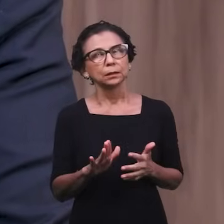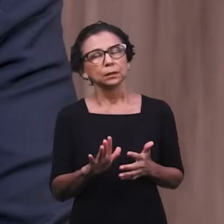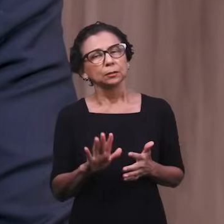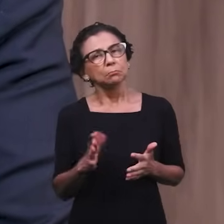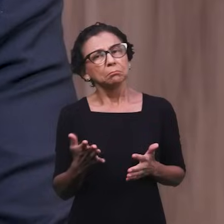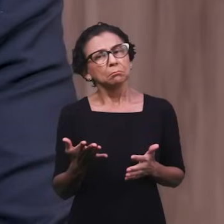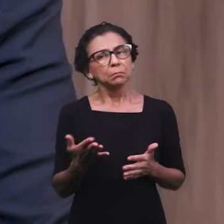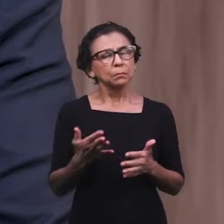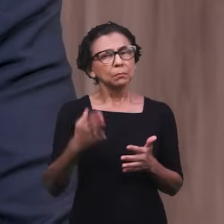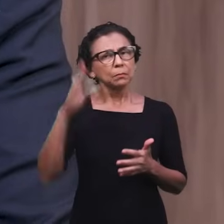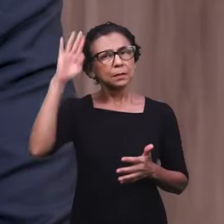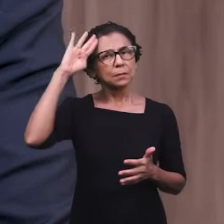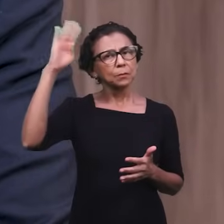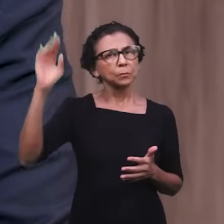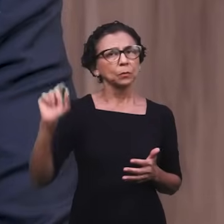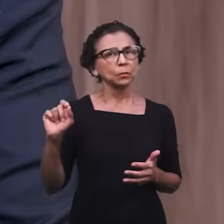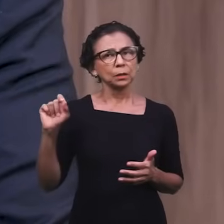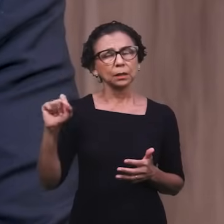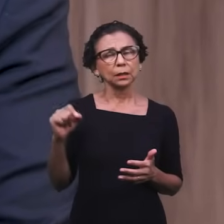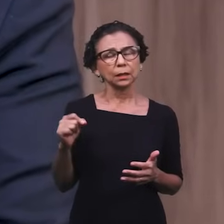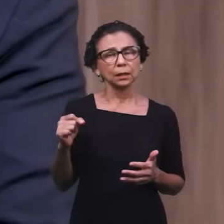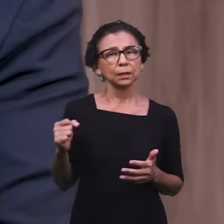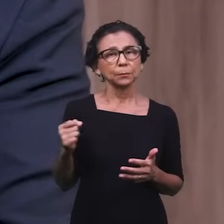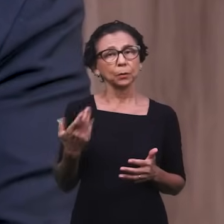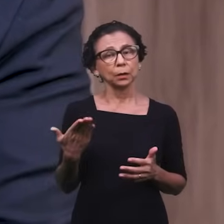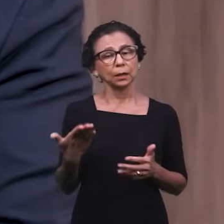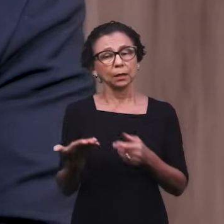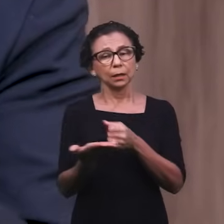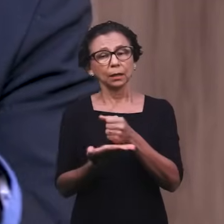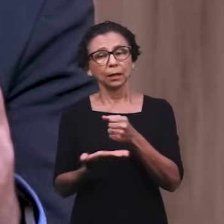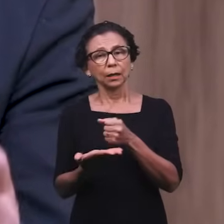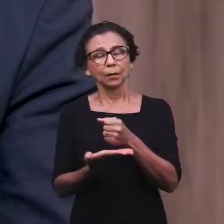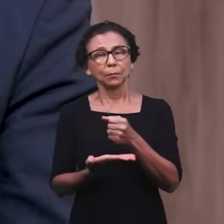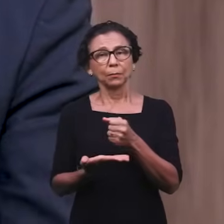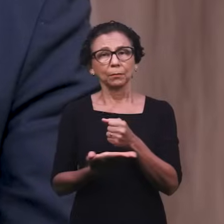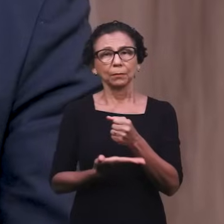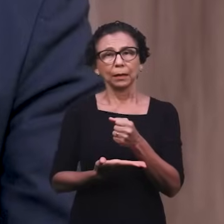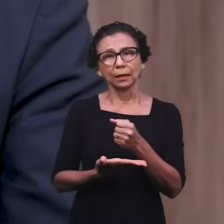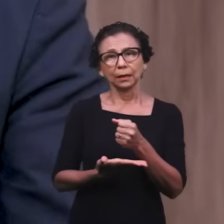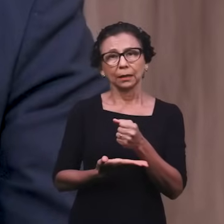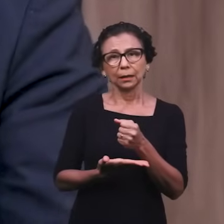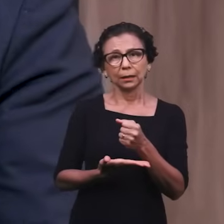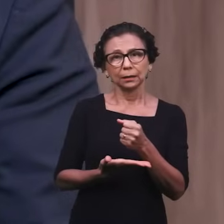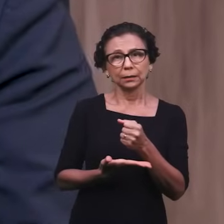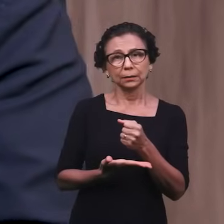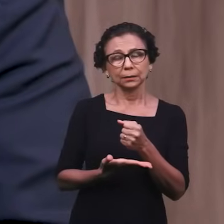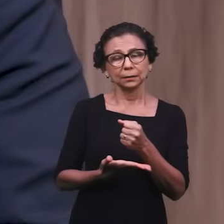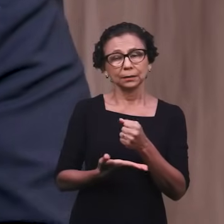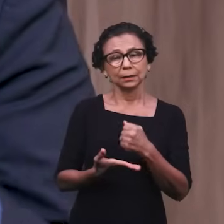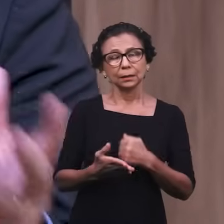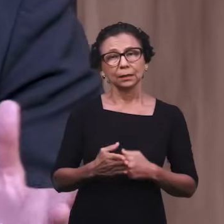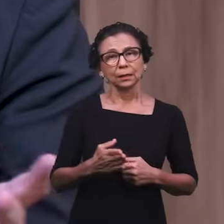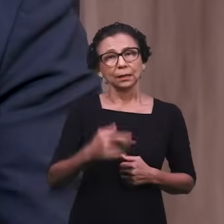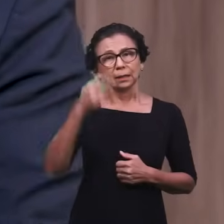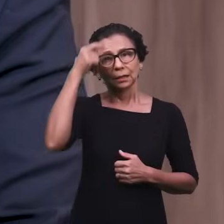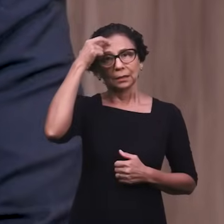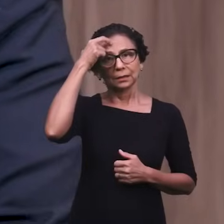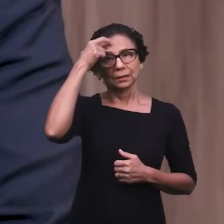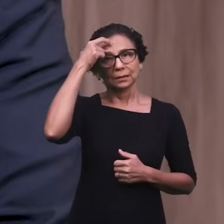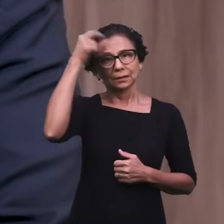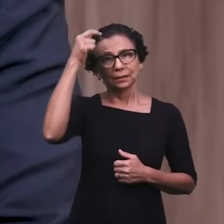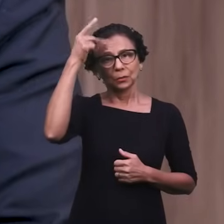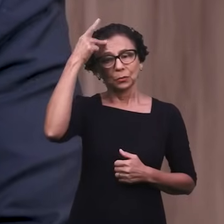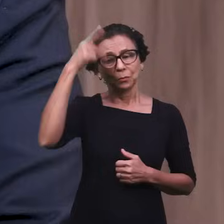Principalmente porque ela sempre vai estar baseada naquilo que é produzido primeiro pela inteligência humana, como nós falamos nos